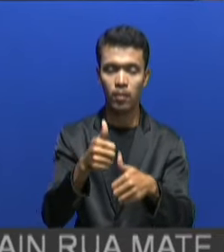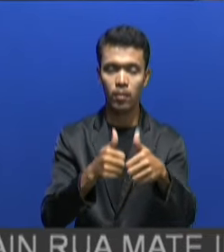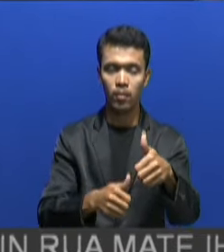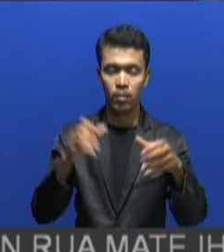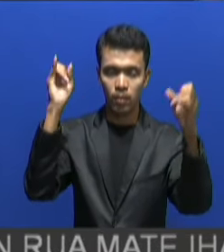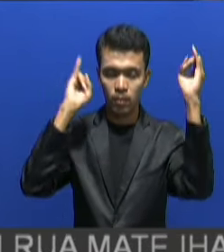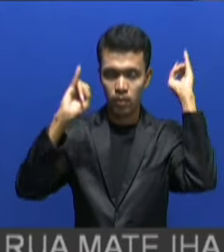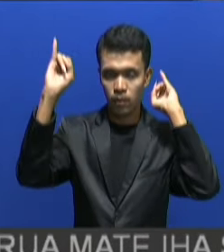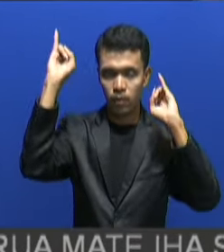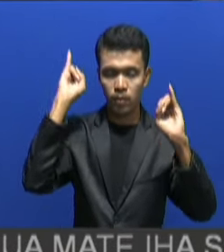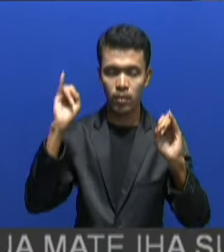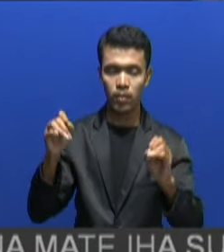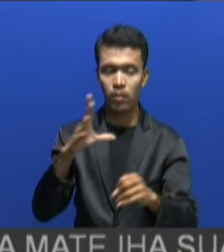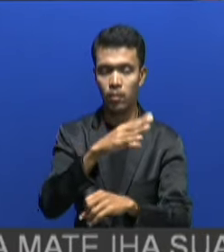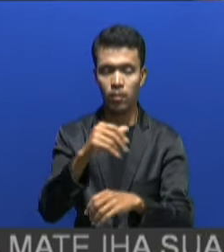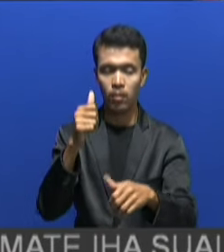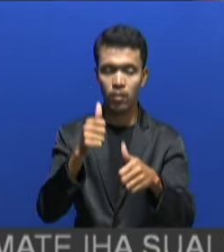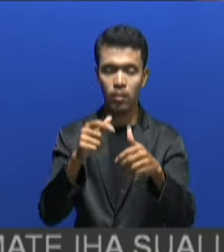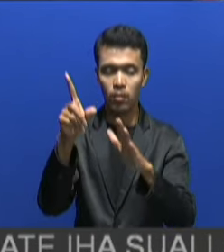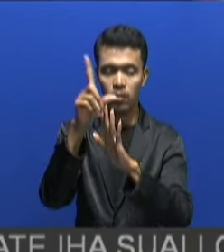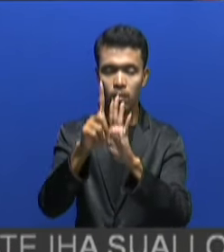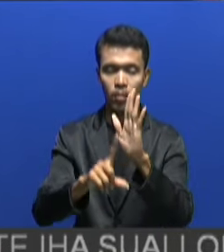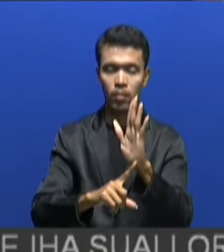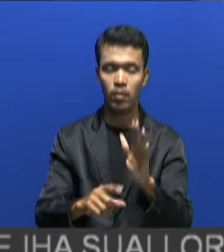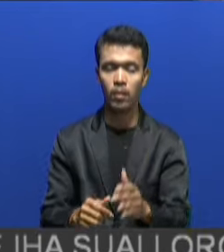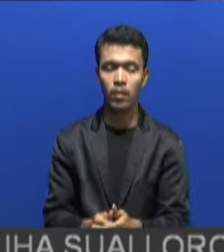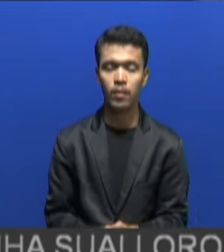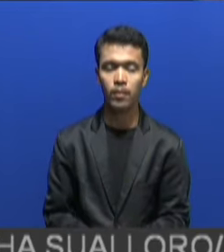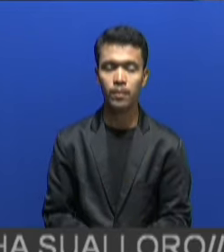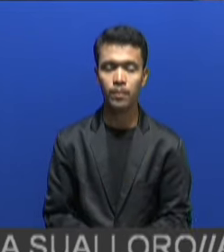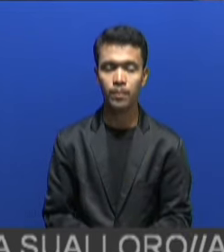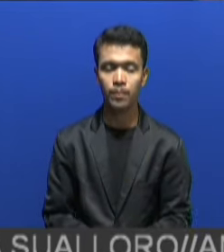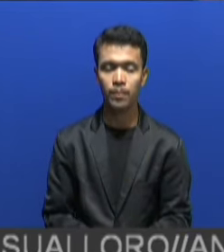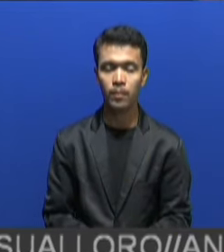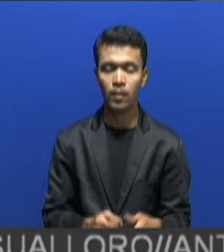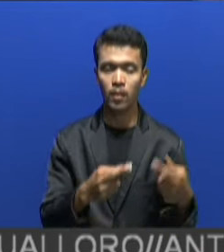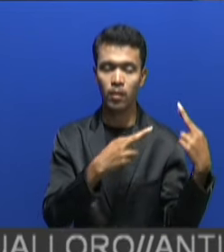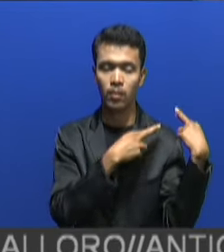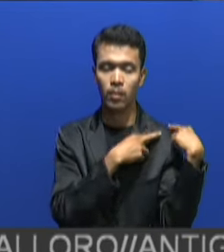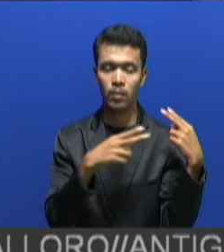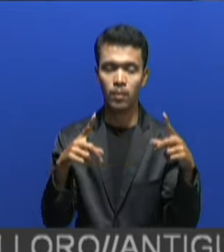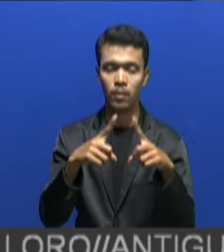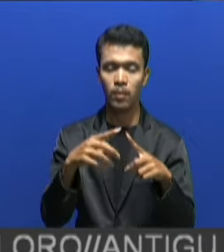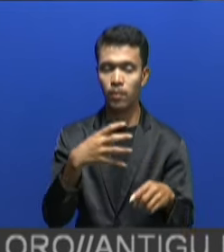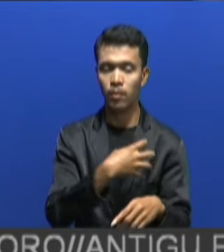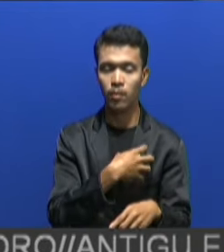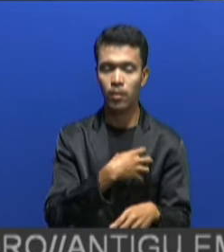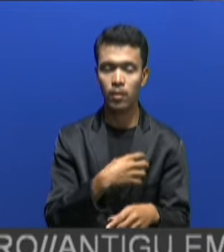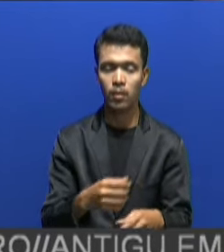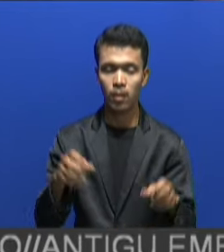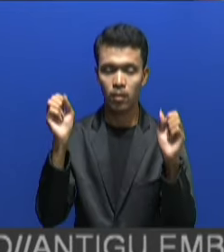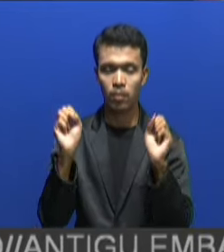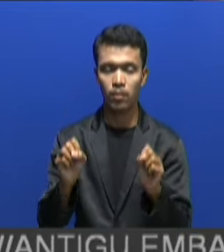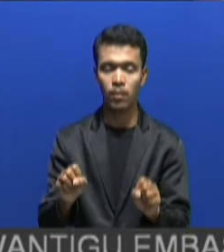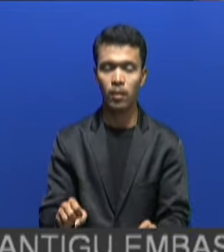nemos baseava a lei neveira por competência, por mandato da Polícia Nacional Timor-Leste e do Comando Município Dili para